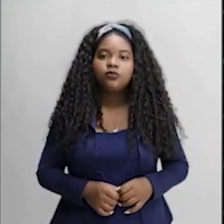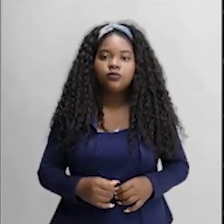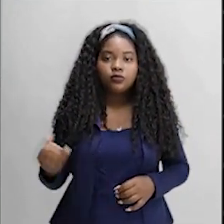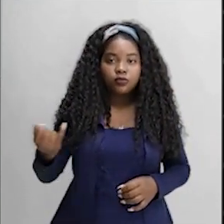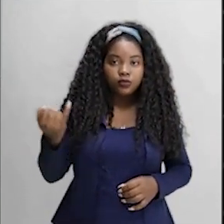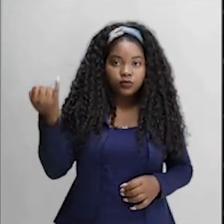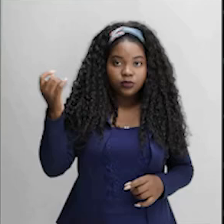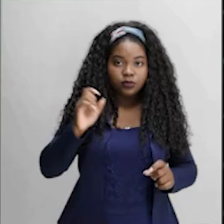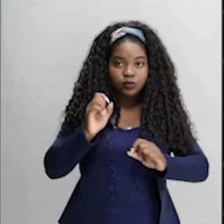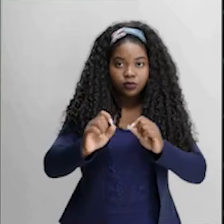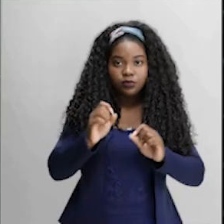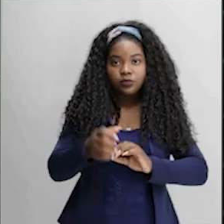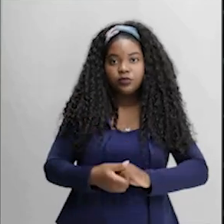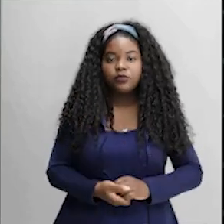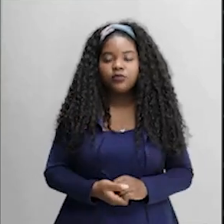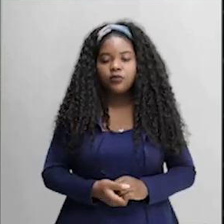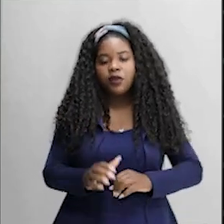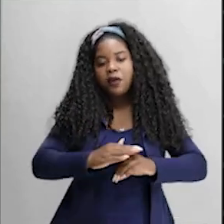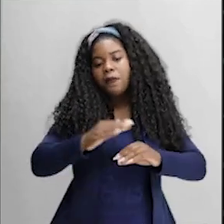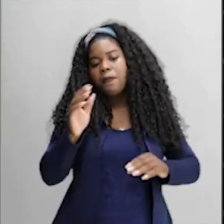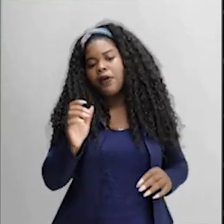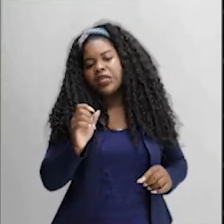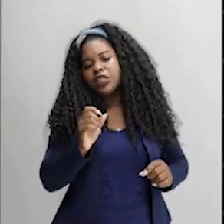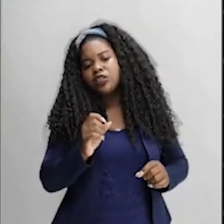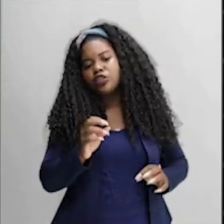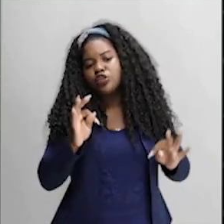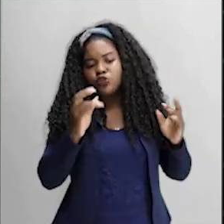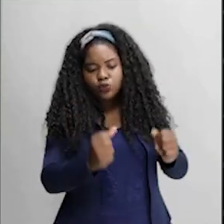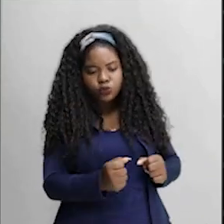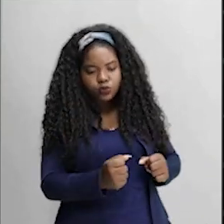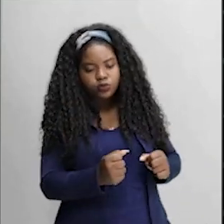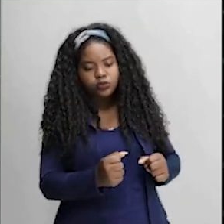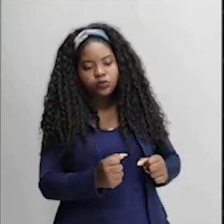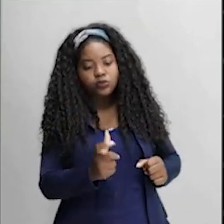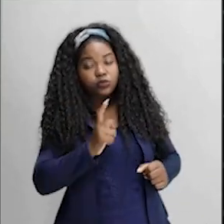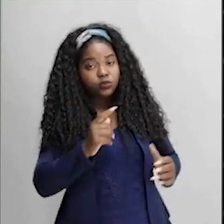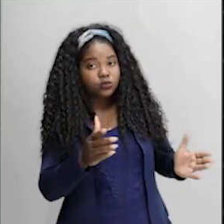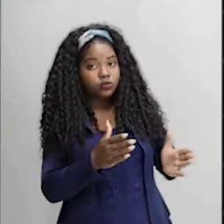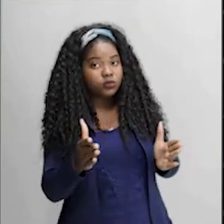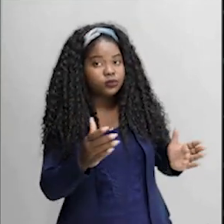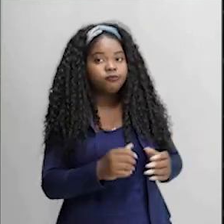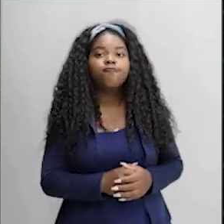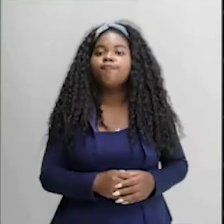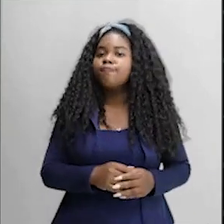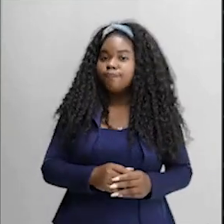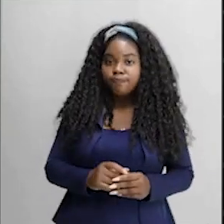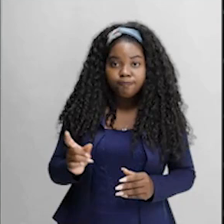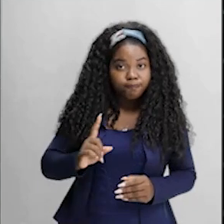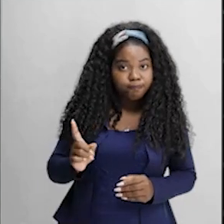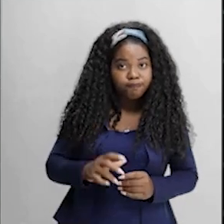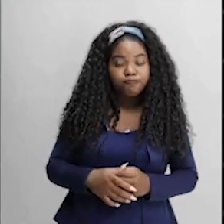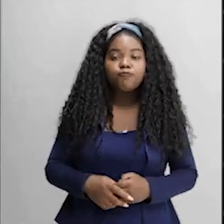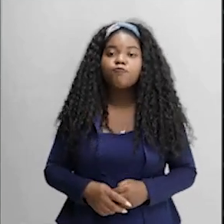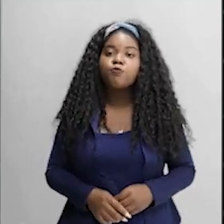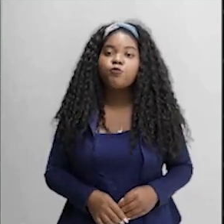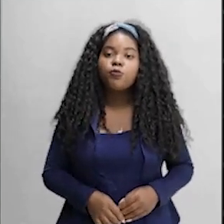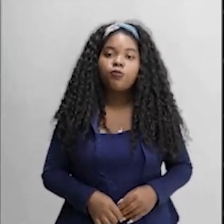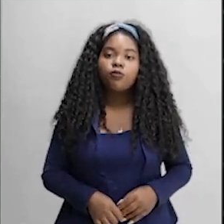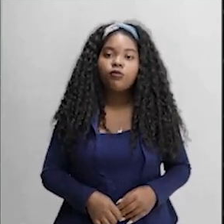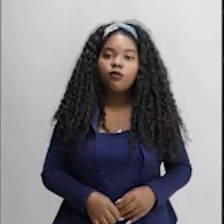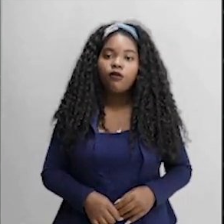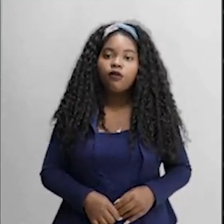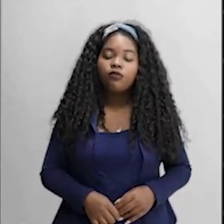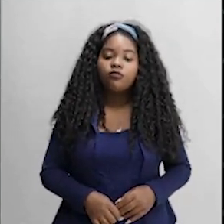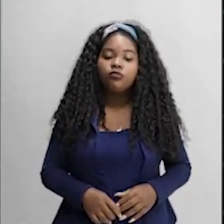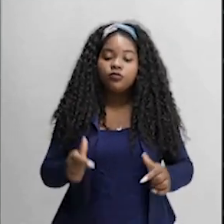fundamental. Mas nem todo mundo domina este processo. Então eu chamo a tua atenção para isso. Olha aqui, ó.